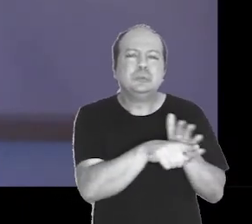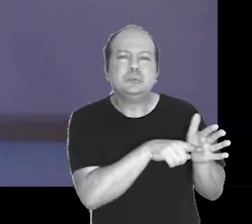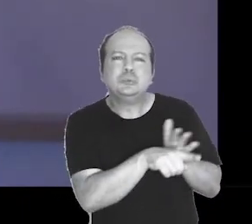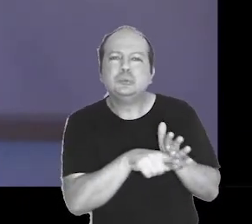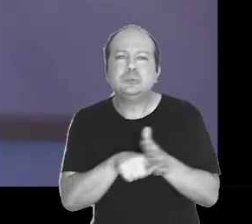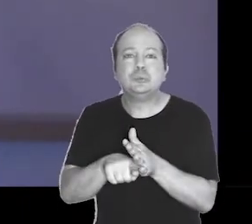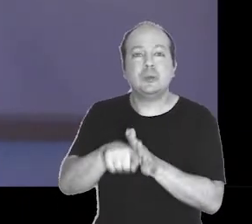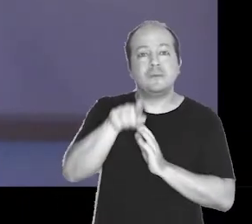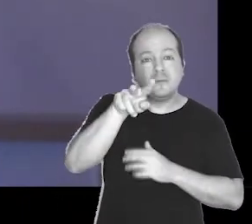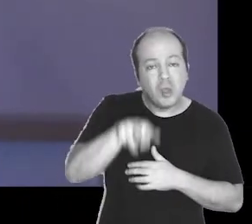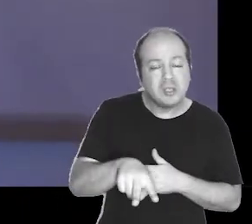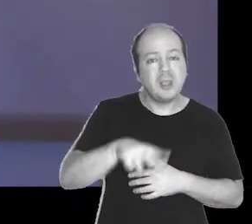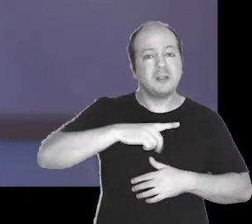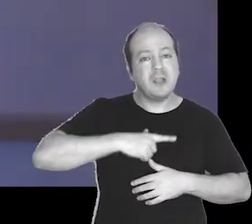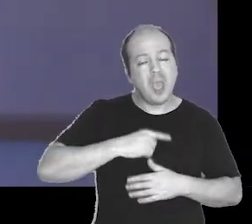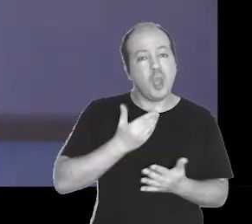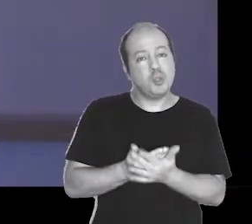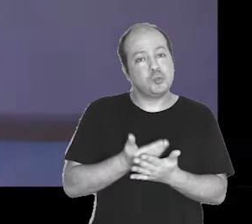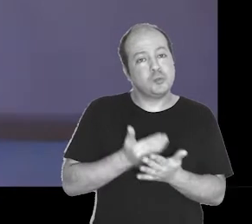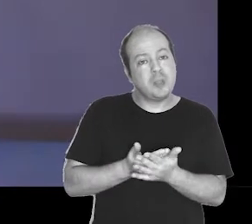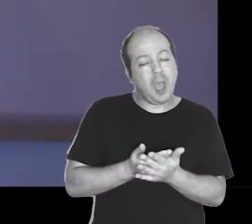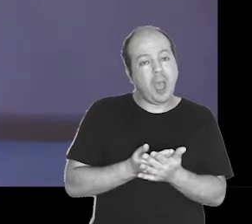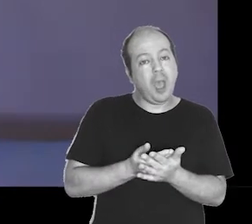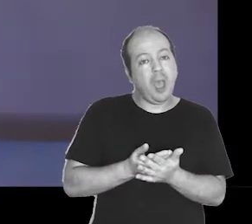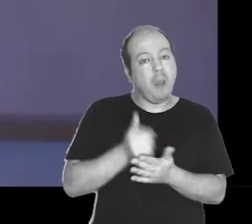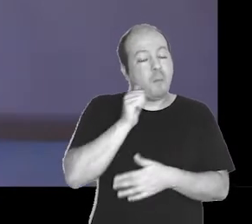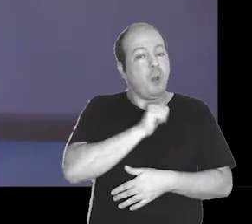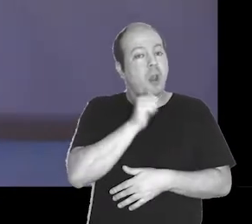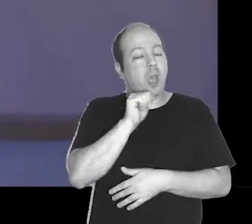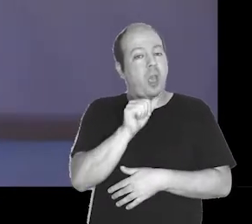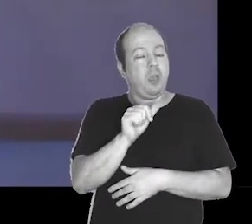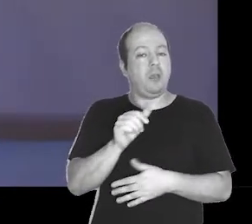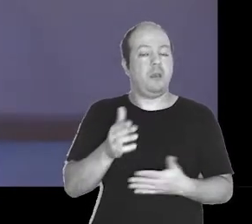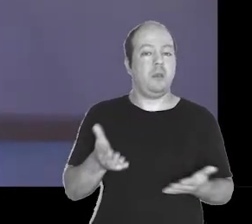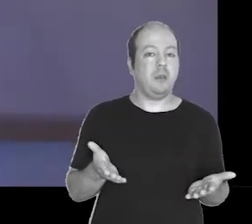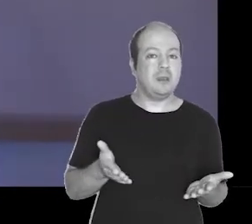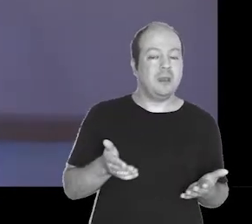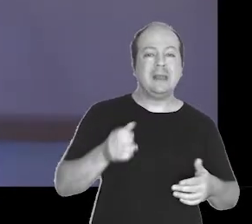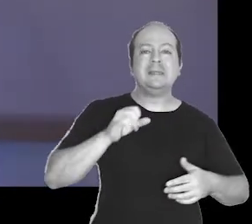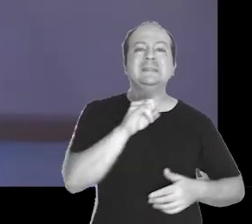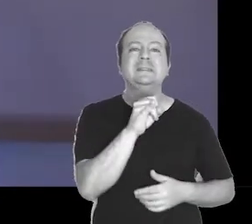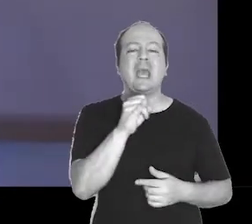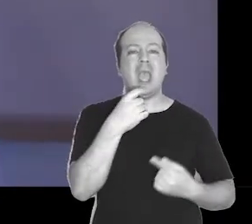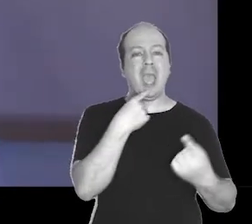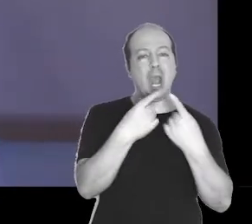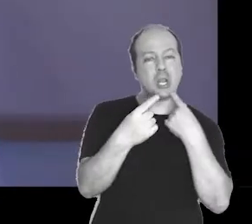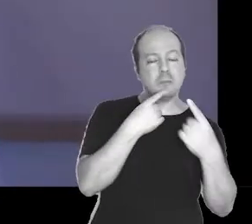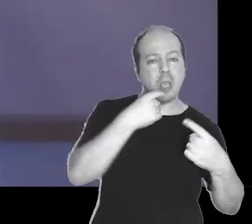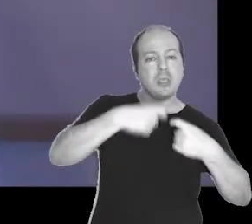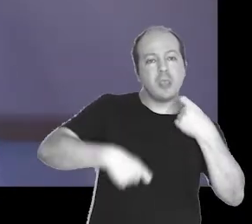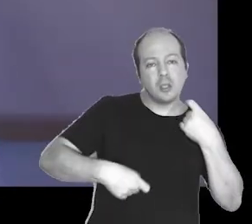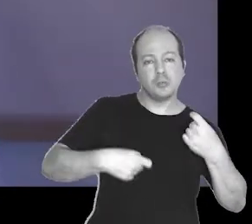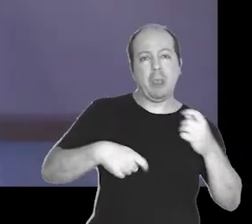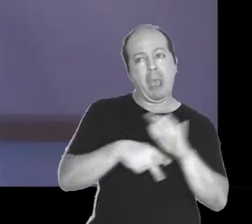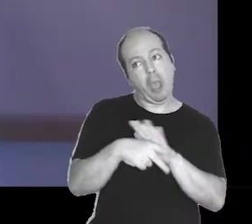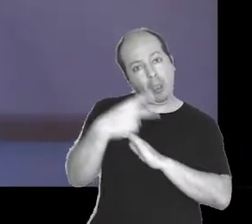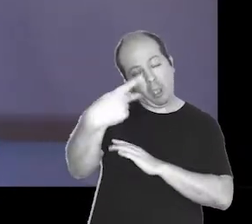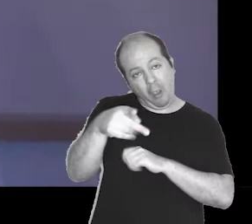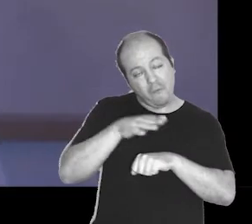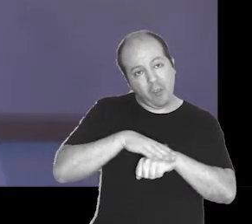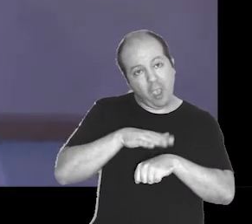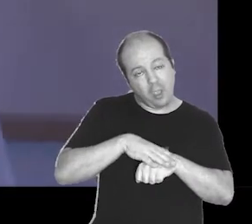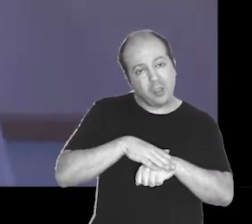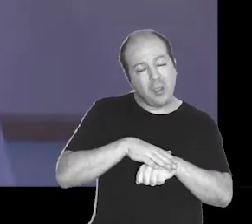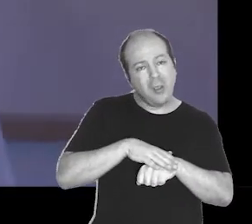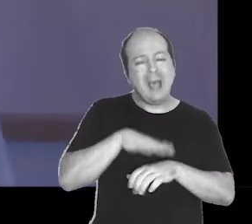você foi de estudar o sexo oposto. Se não fosse num relacionamento sexual, propriamente dito,